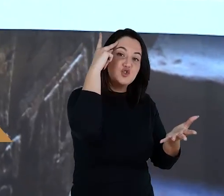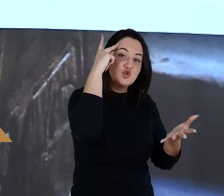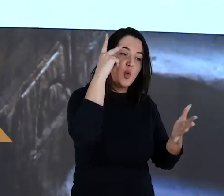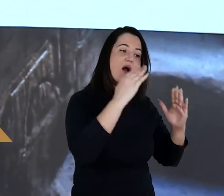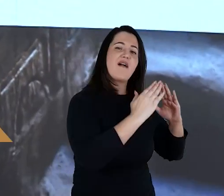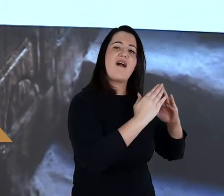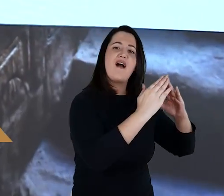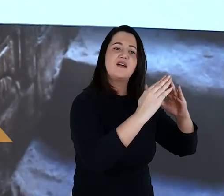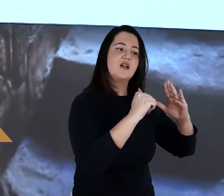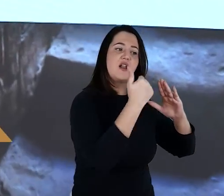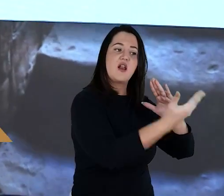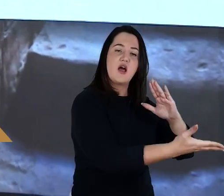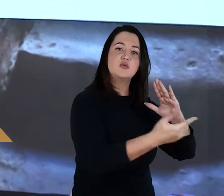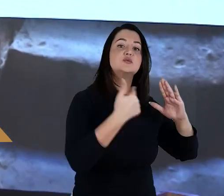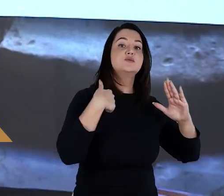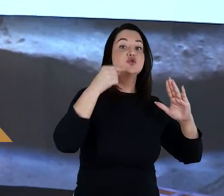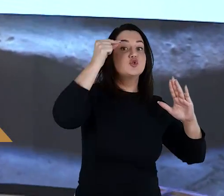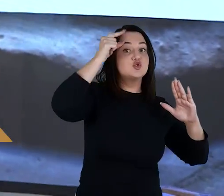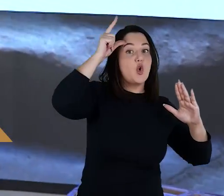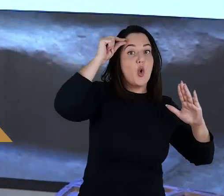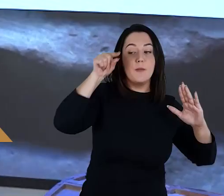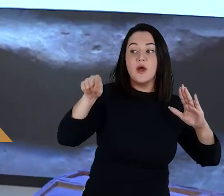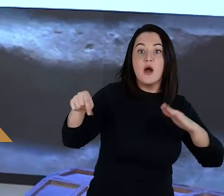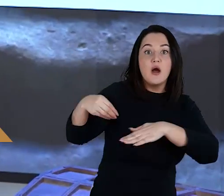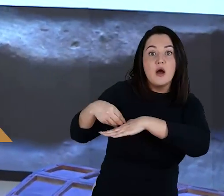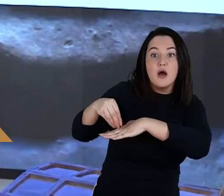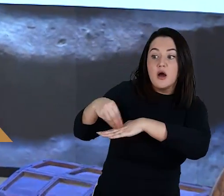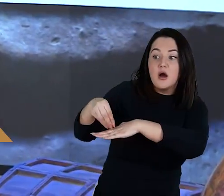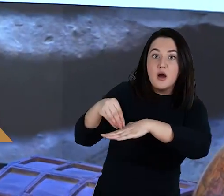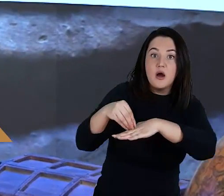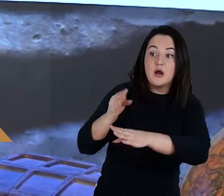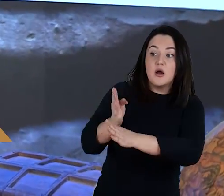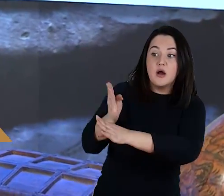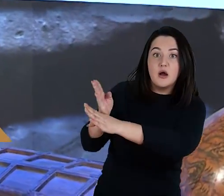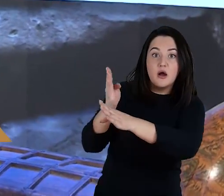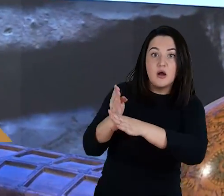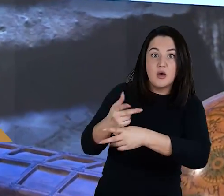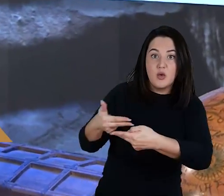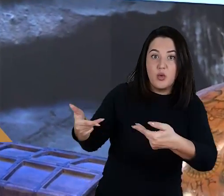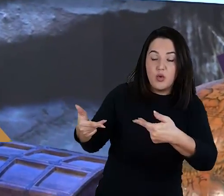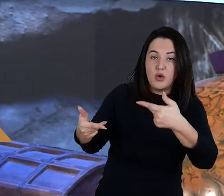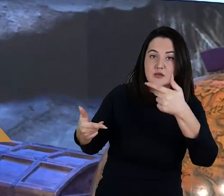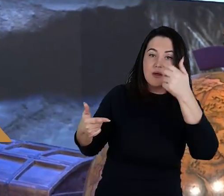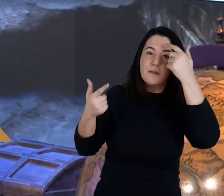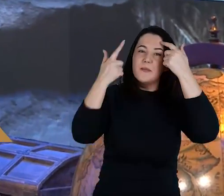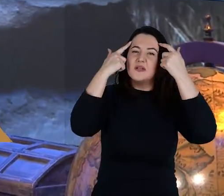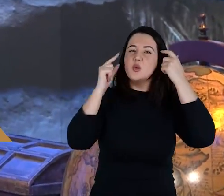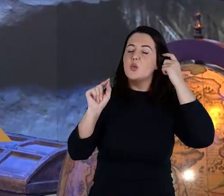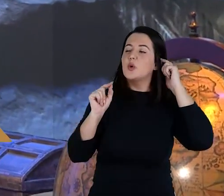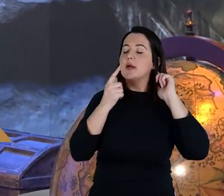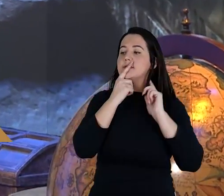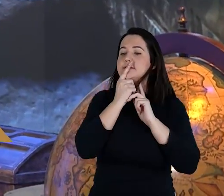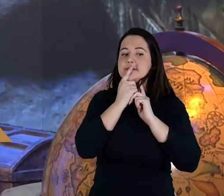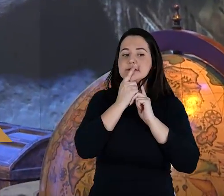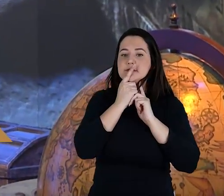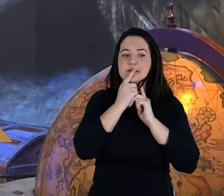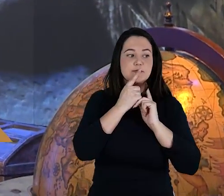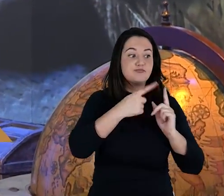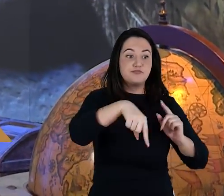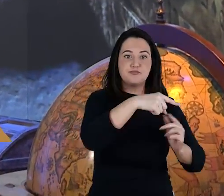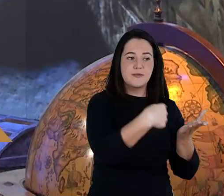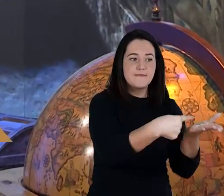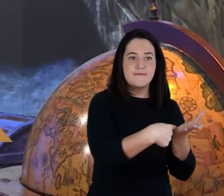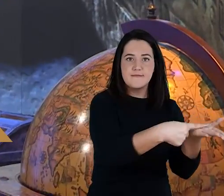sabendo que muita coisa estava sendo escavada ali, inclusive tabletes com inscrições antigas cuneiformes. Então houve um problema